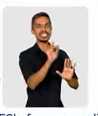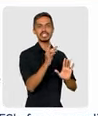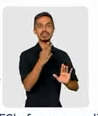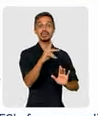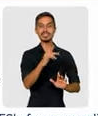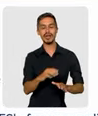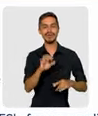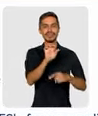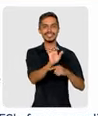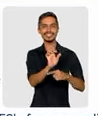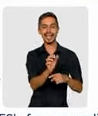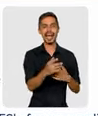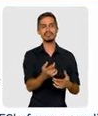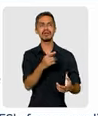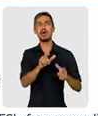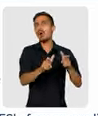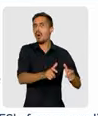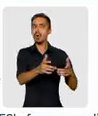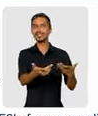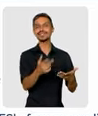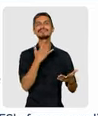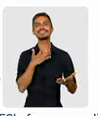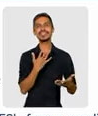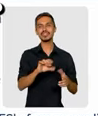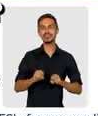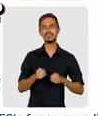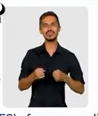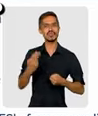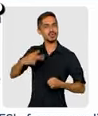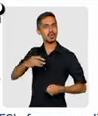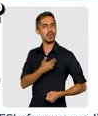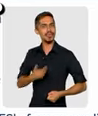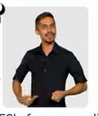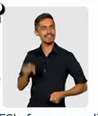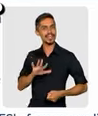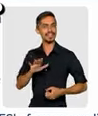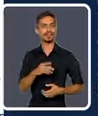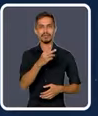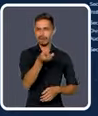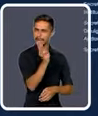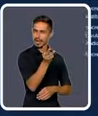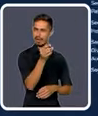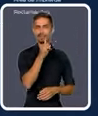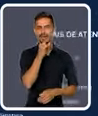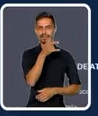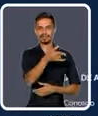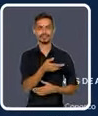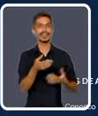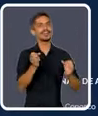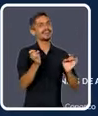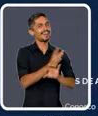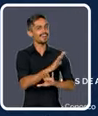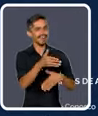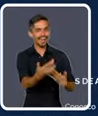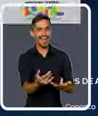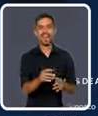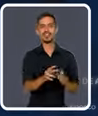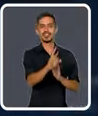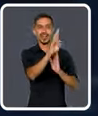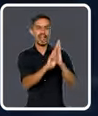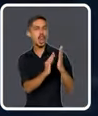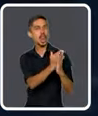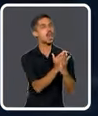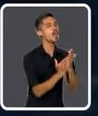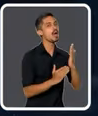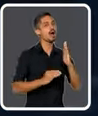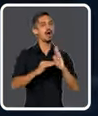no estado que você quer saber as ações do governo federal. Bora ver aqui o Maranhão. Pronto. Agora você pode baixar o relatório